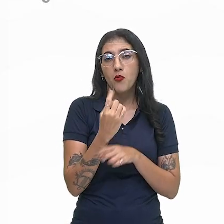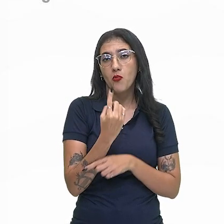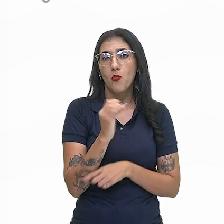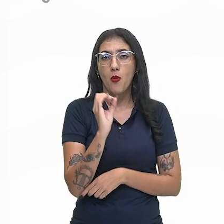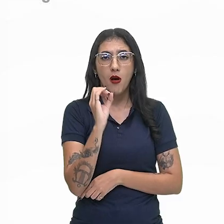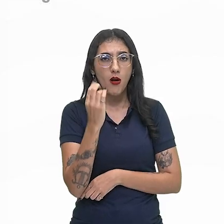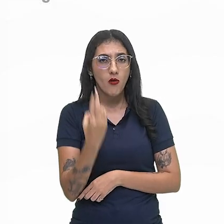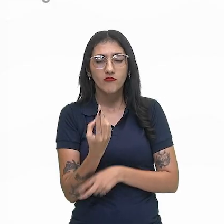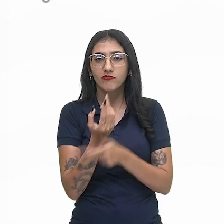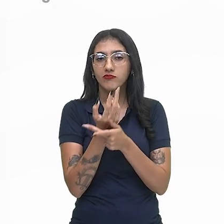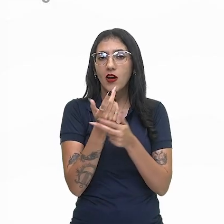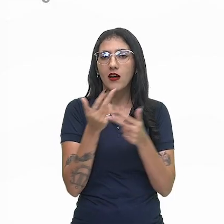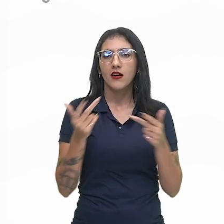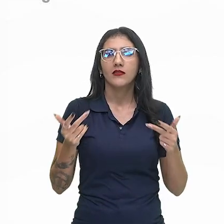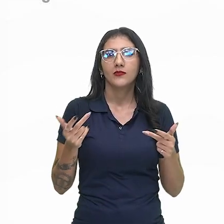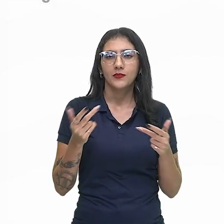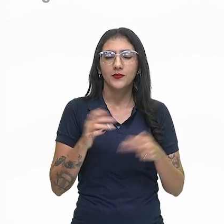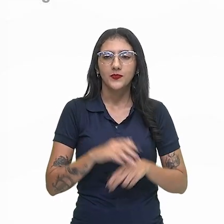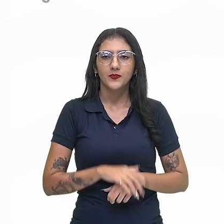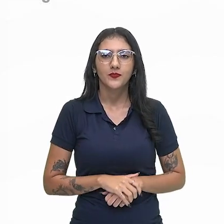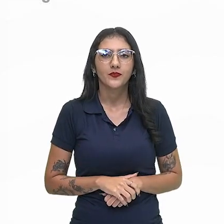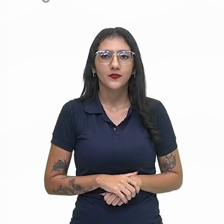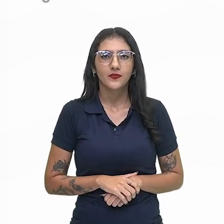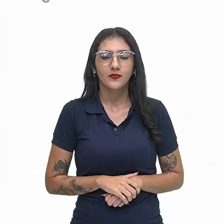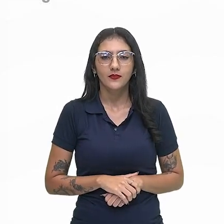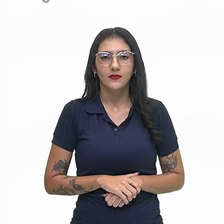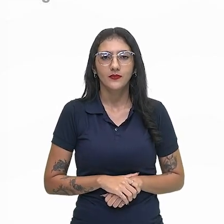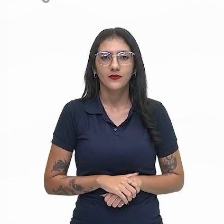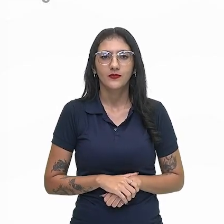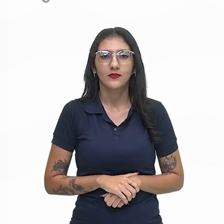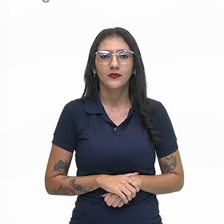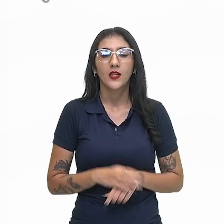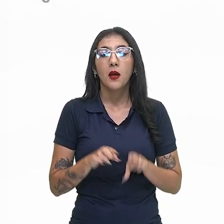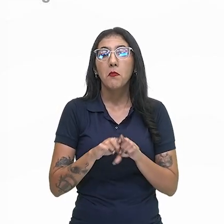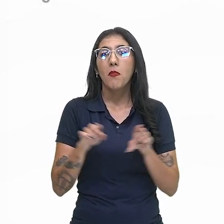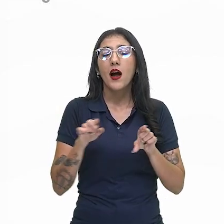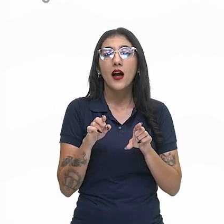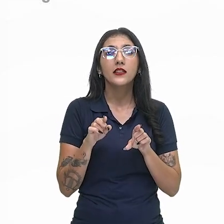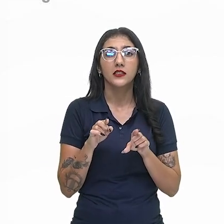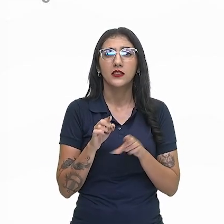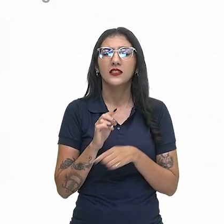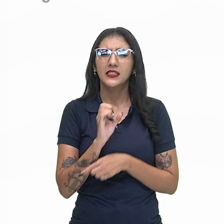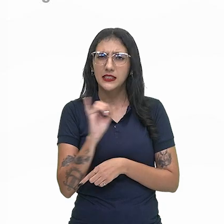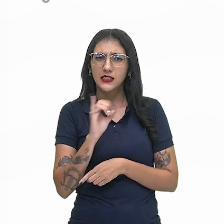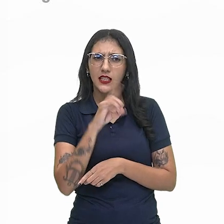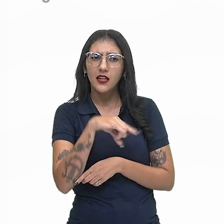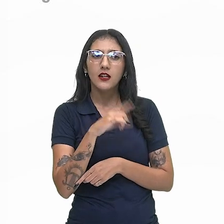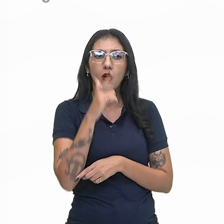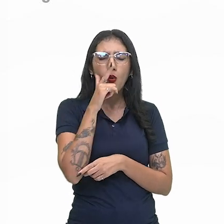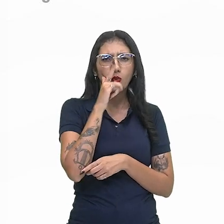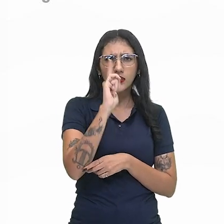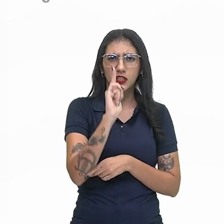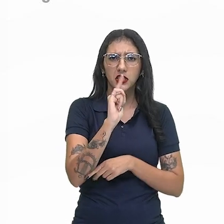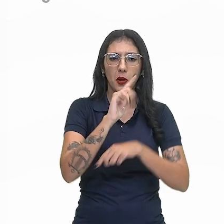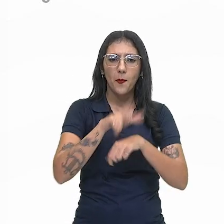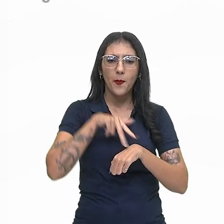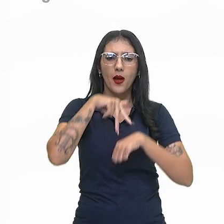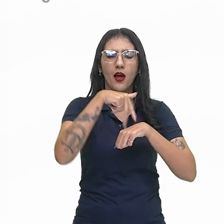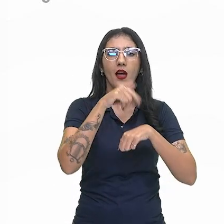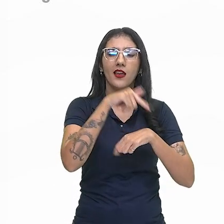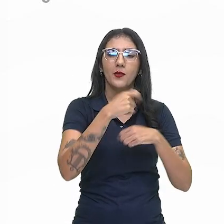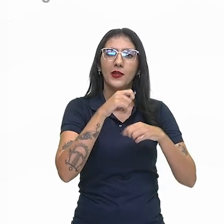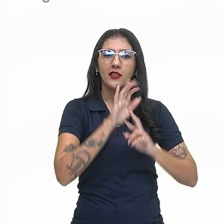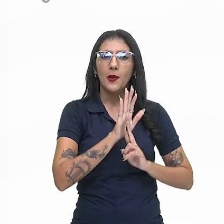sociais determinadas, mas quando for eleito, tem que representar todo o povo.